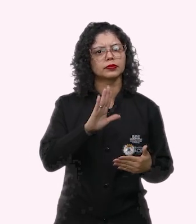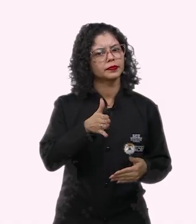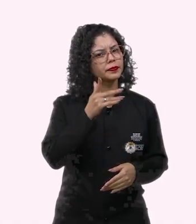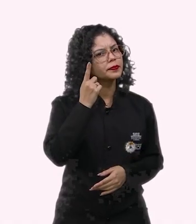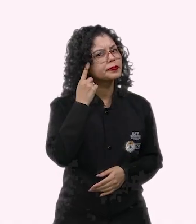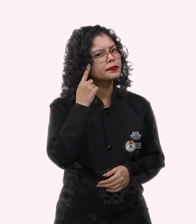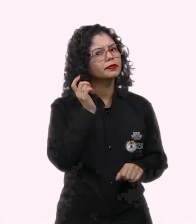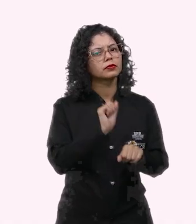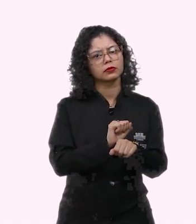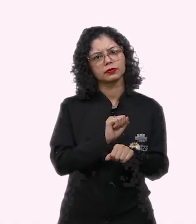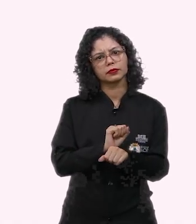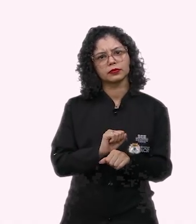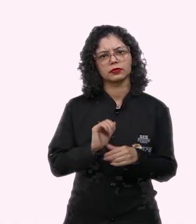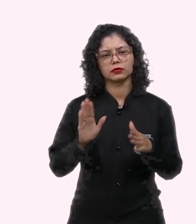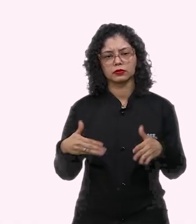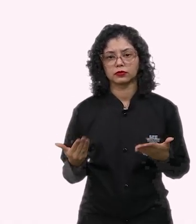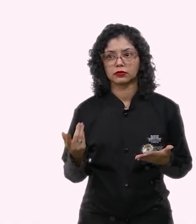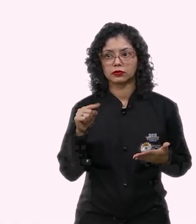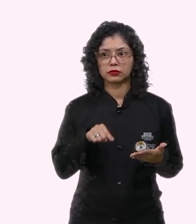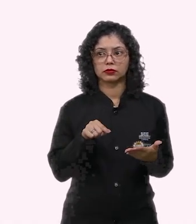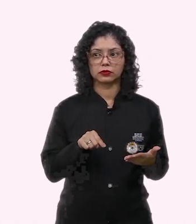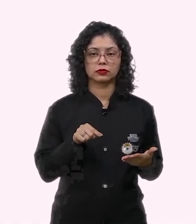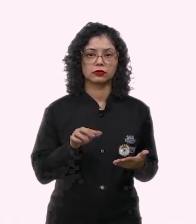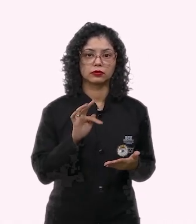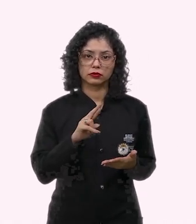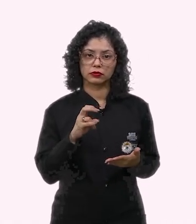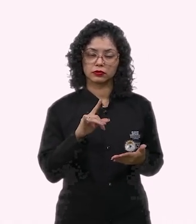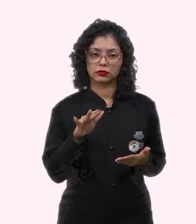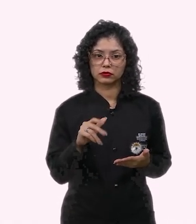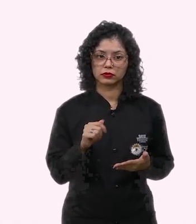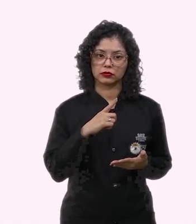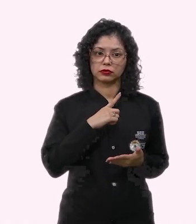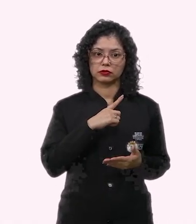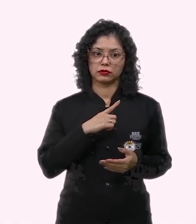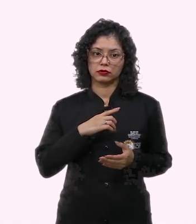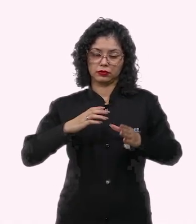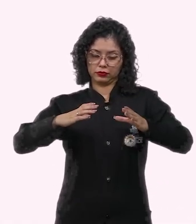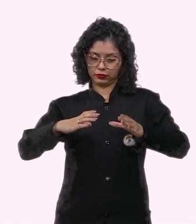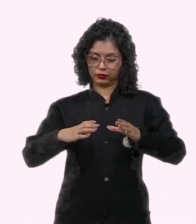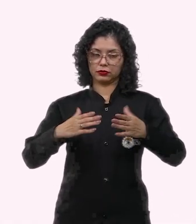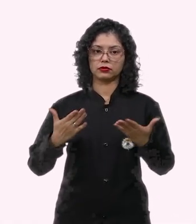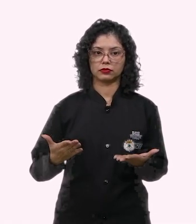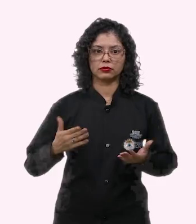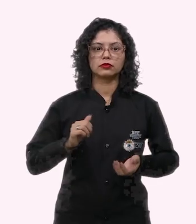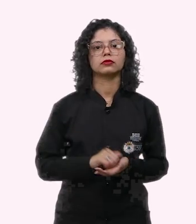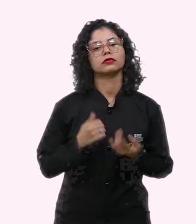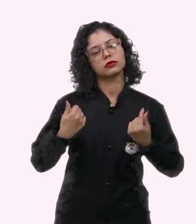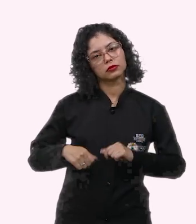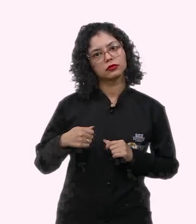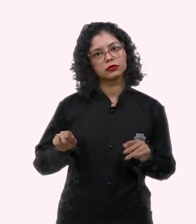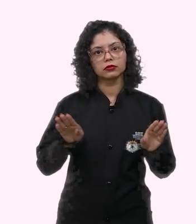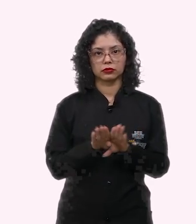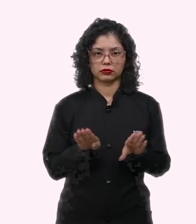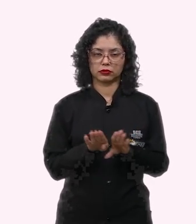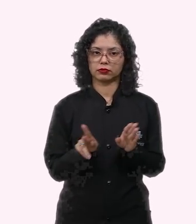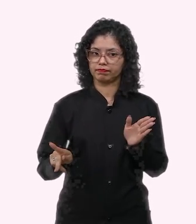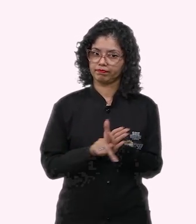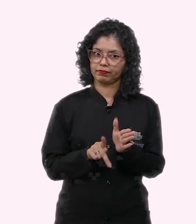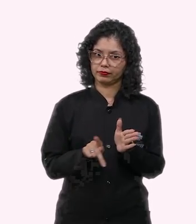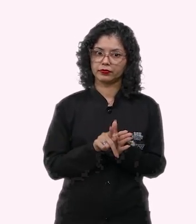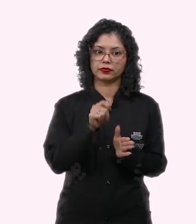pararam para pensar que para esse tipo de fogão de indução a gente tem o quê? Panelas, né? Que precisam também ser panelas